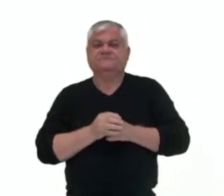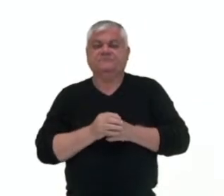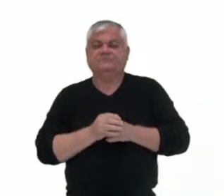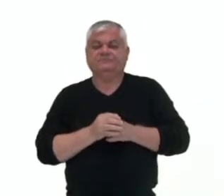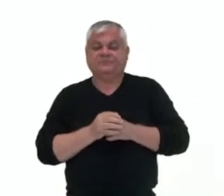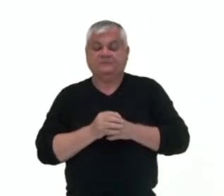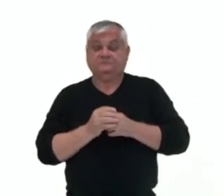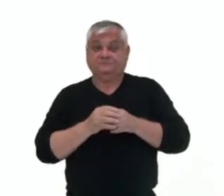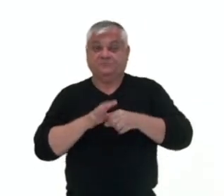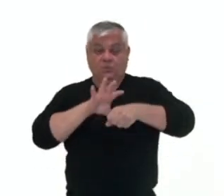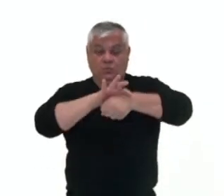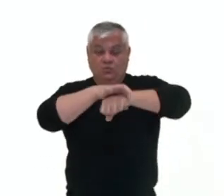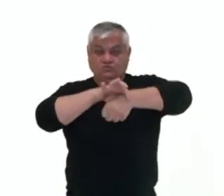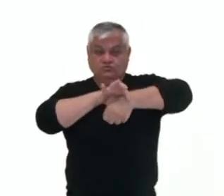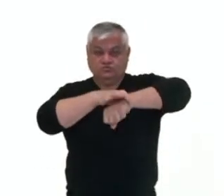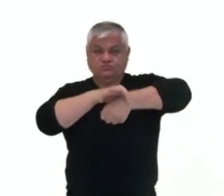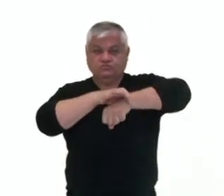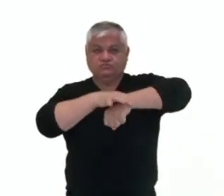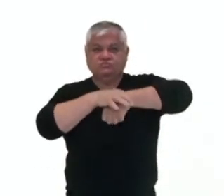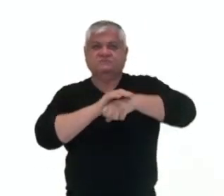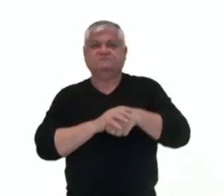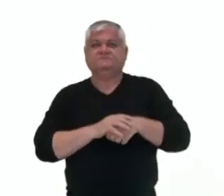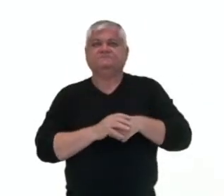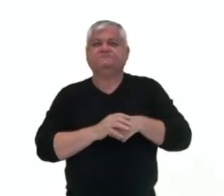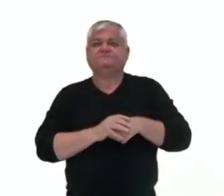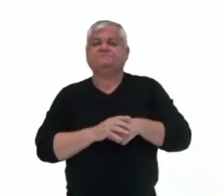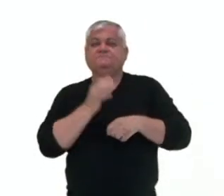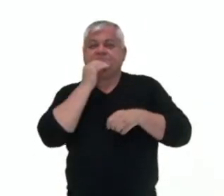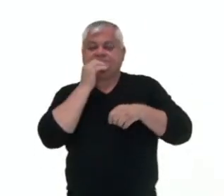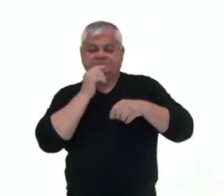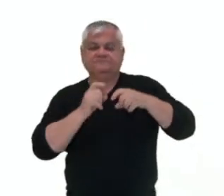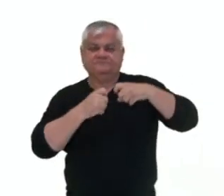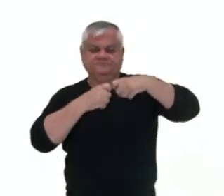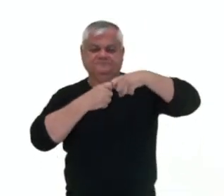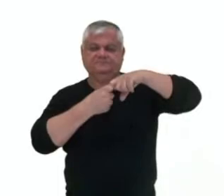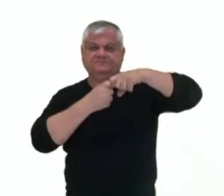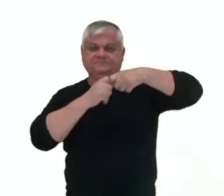medula óssea, né, produz as células do sangue. Se ela